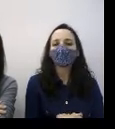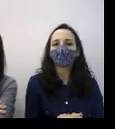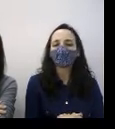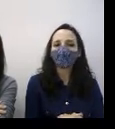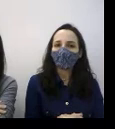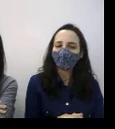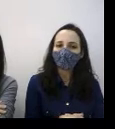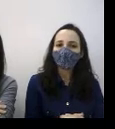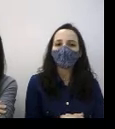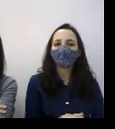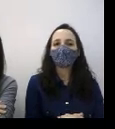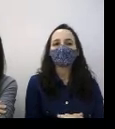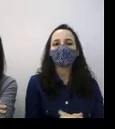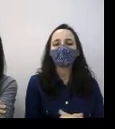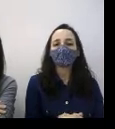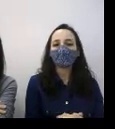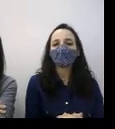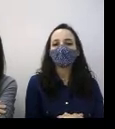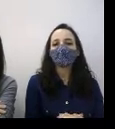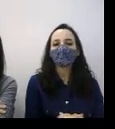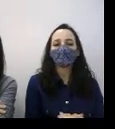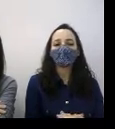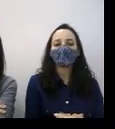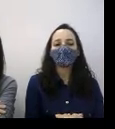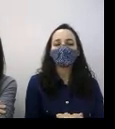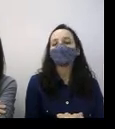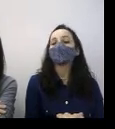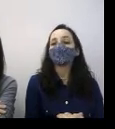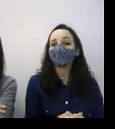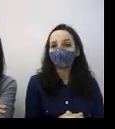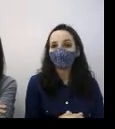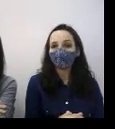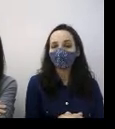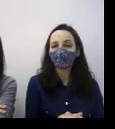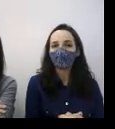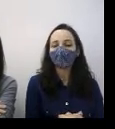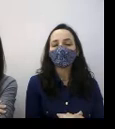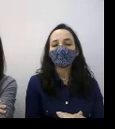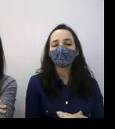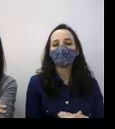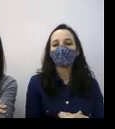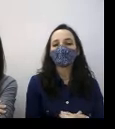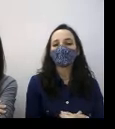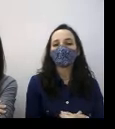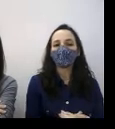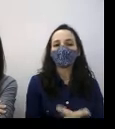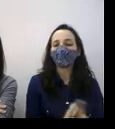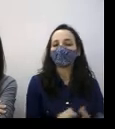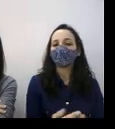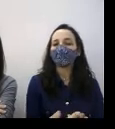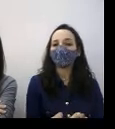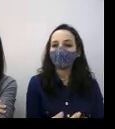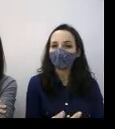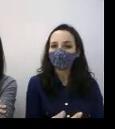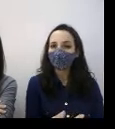minha pós-graduação, eu fiz uma pesquisa sobre esses estados emocionais de doenças